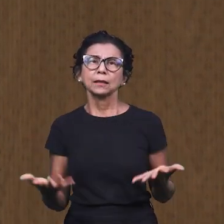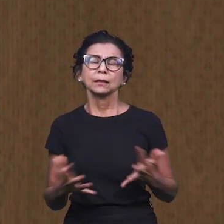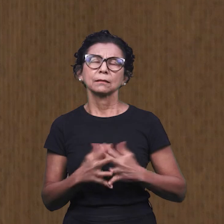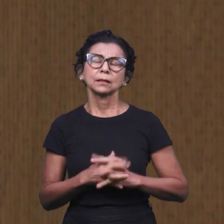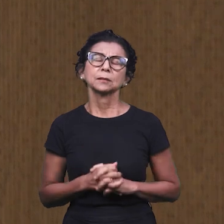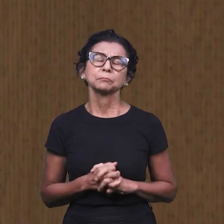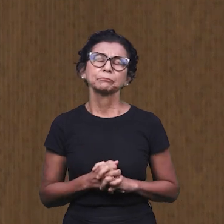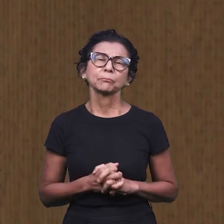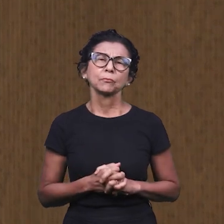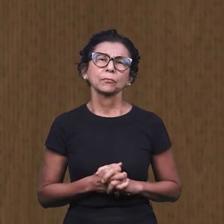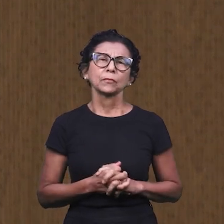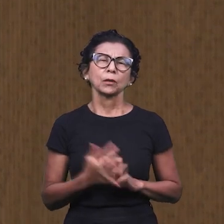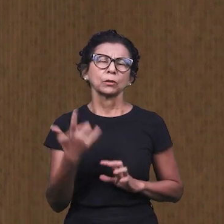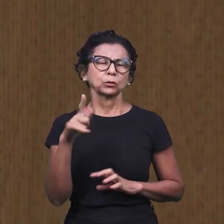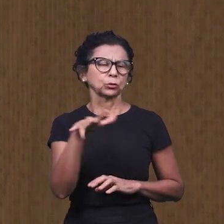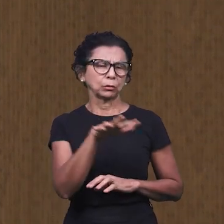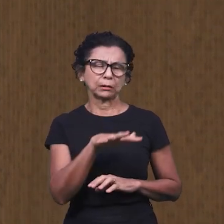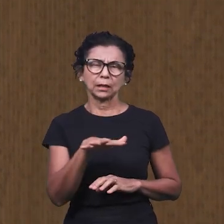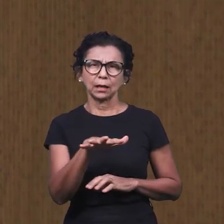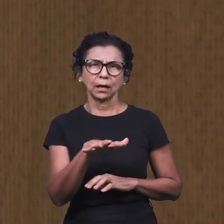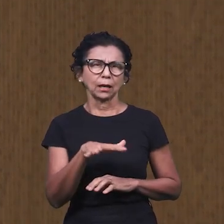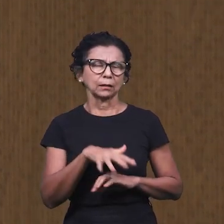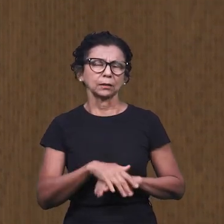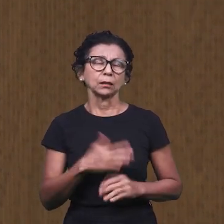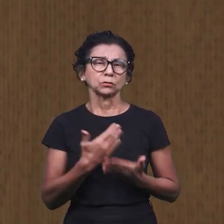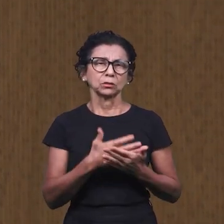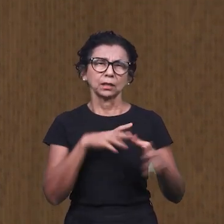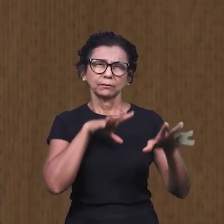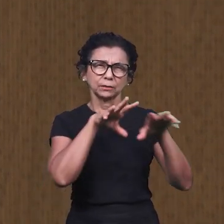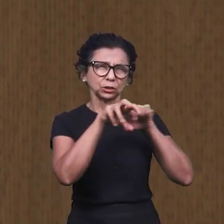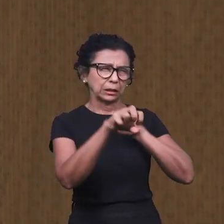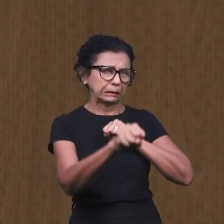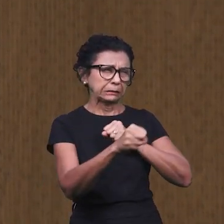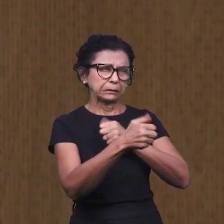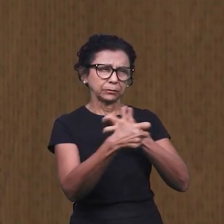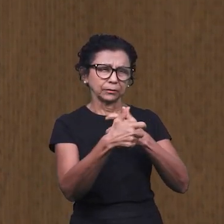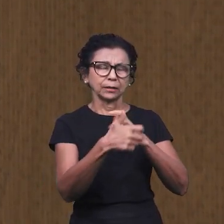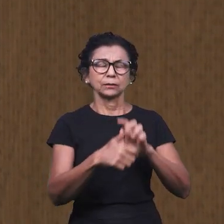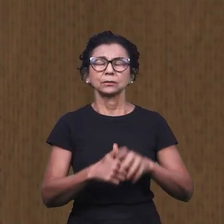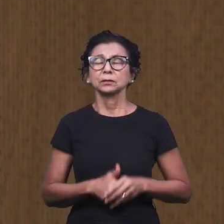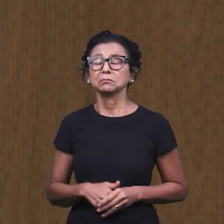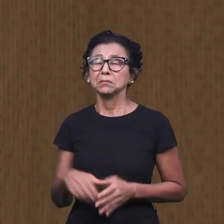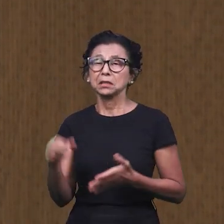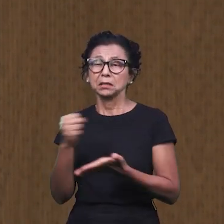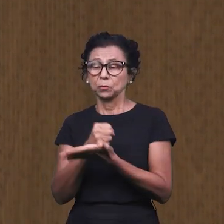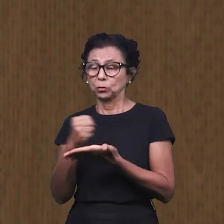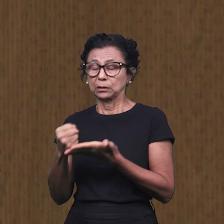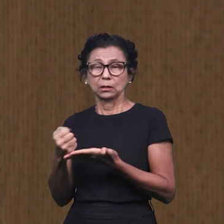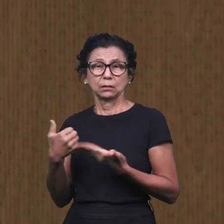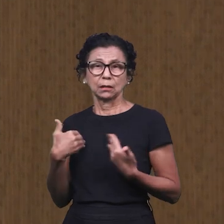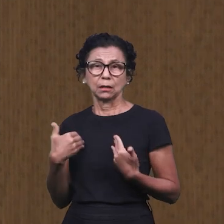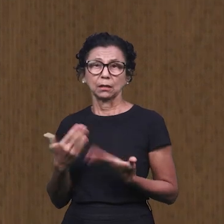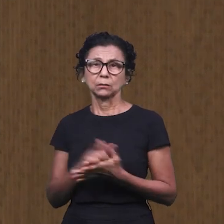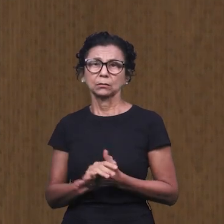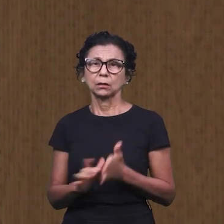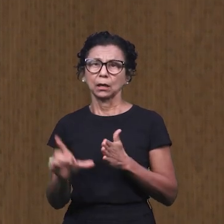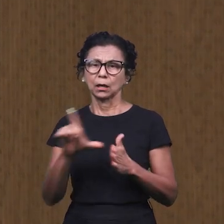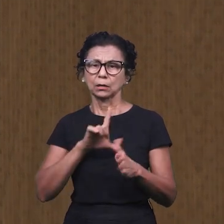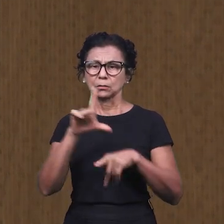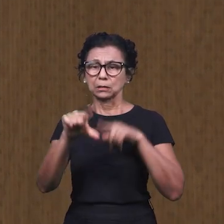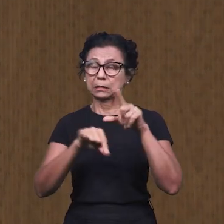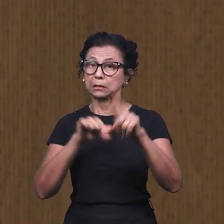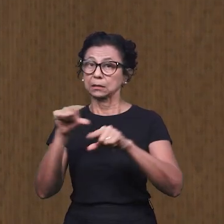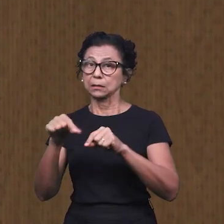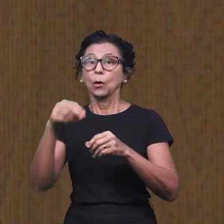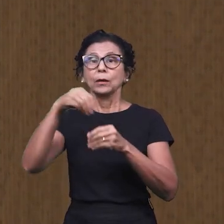de operações, que é a minha área, é que cuida das pessoas. Aí tem a área técnica, que aqui o gerente é o William.